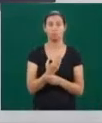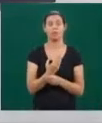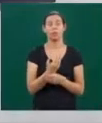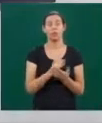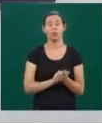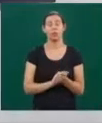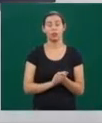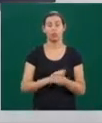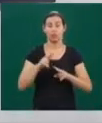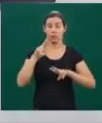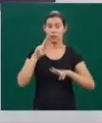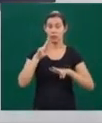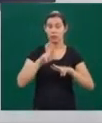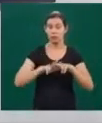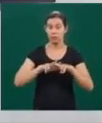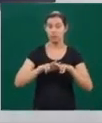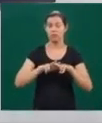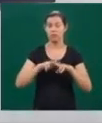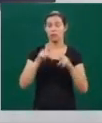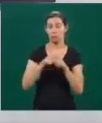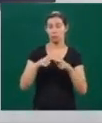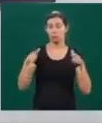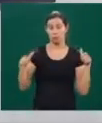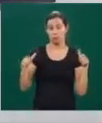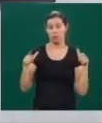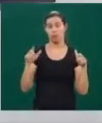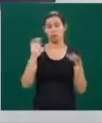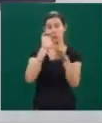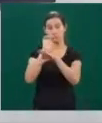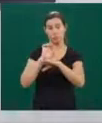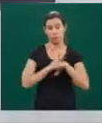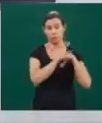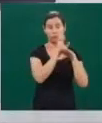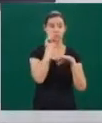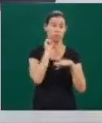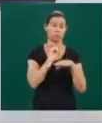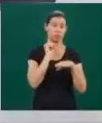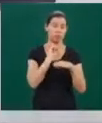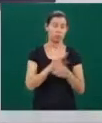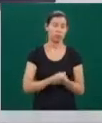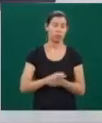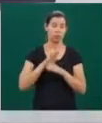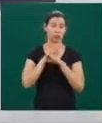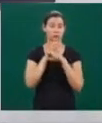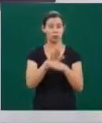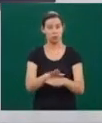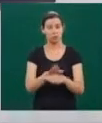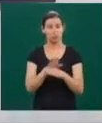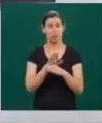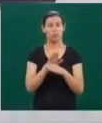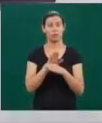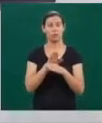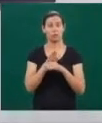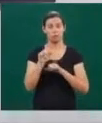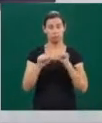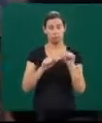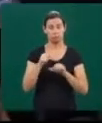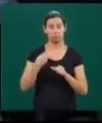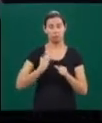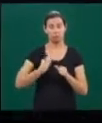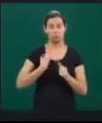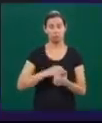estado transformou o fazer moda em mudança de vida e alcançou as passarelas do maior evento do setor em Minas Gerais.